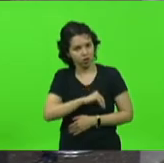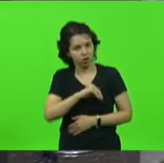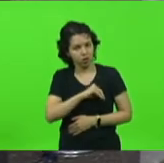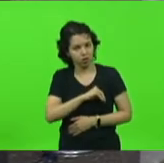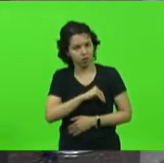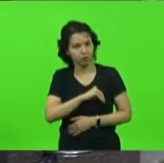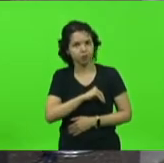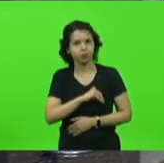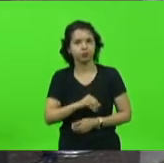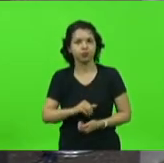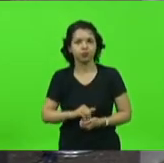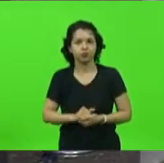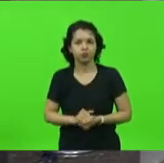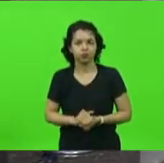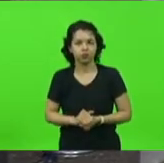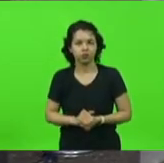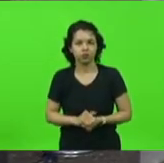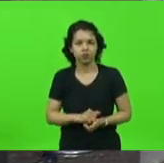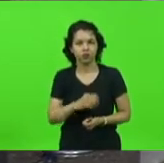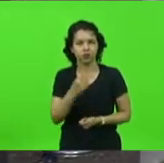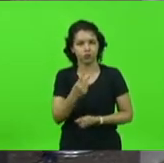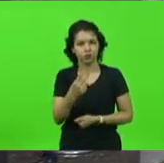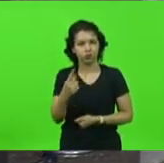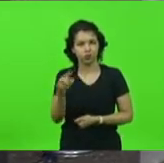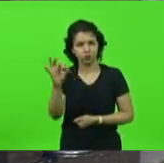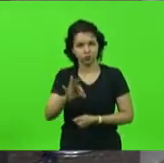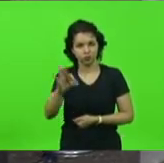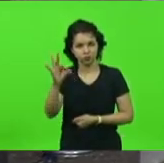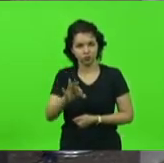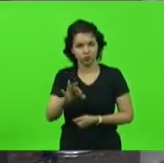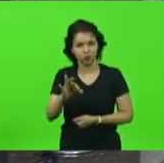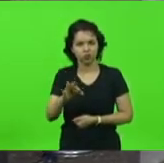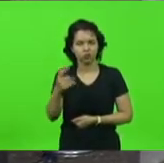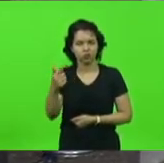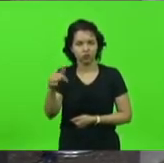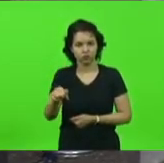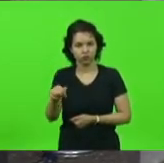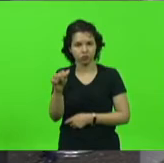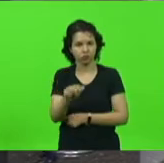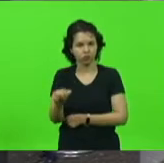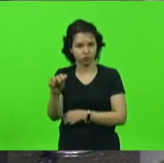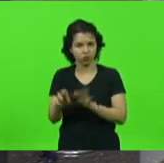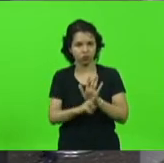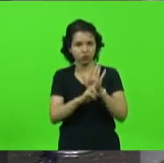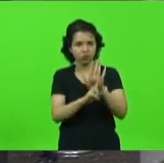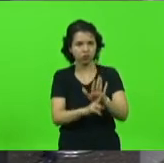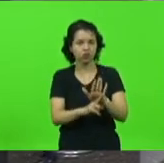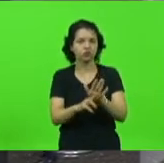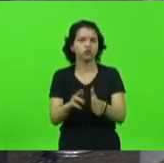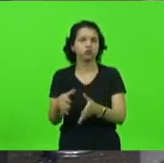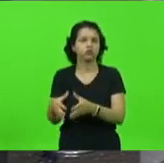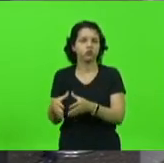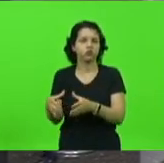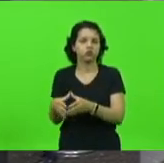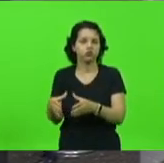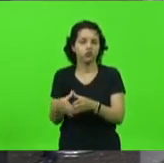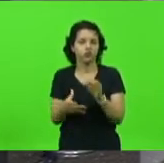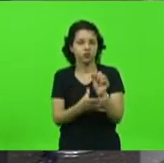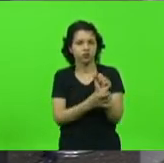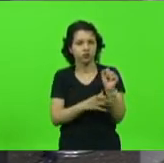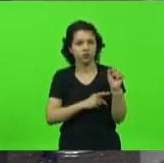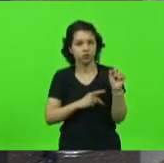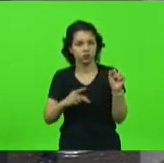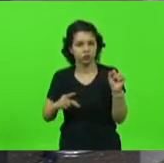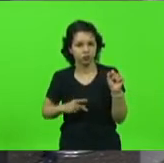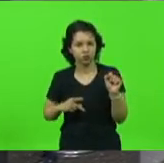com as 17 associações que representam o segmento da segurança pública. E o governo